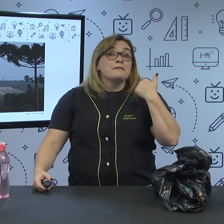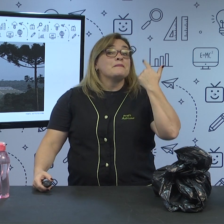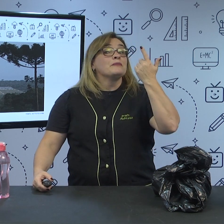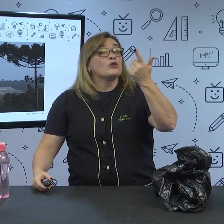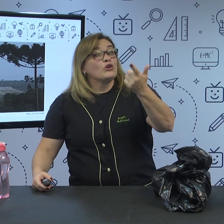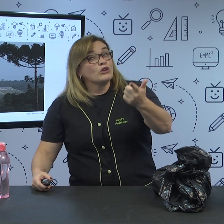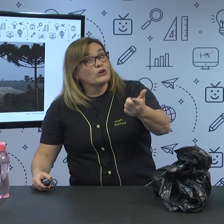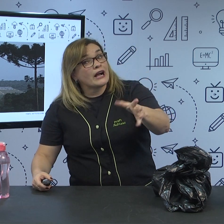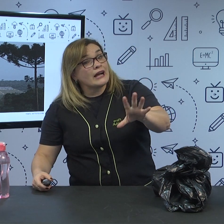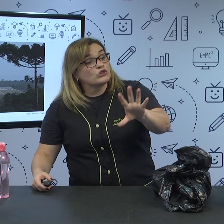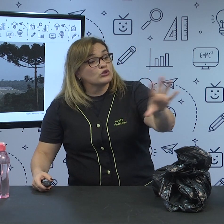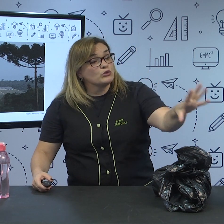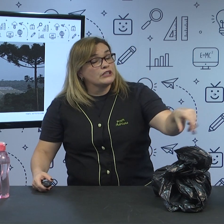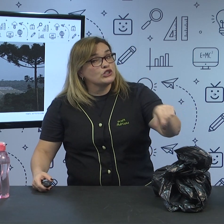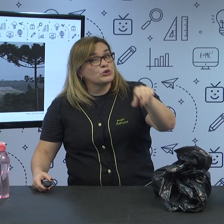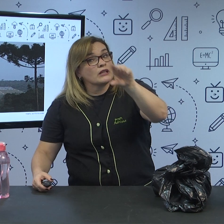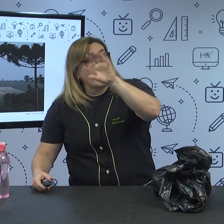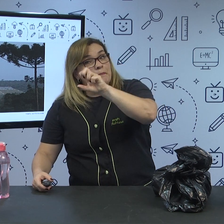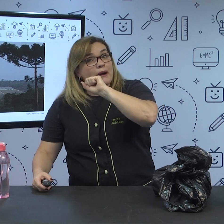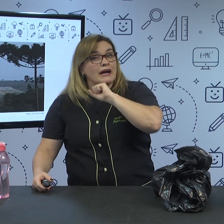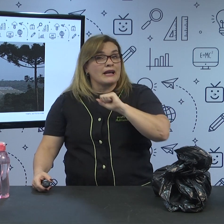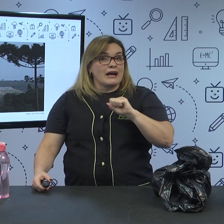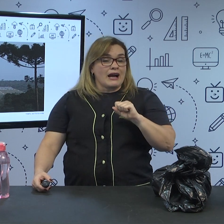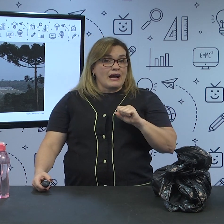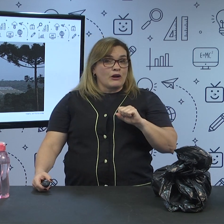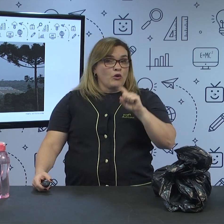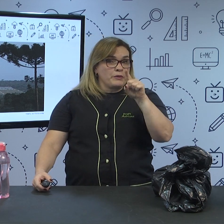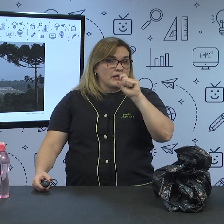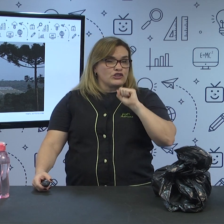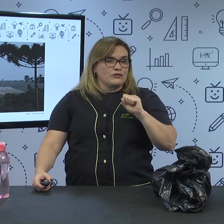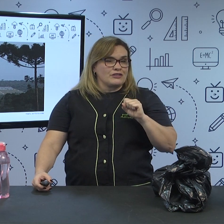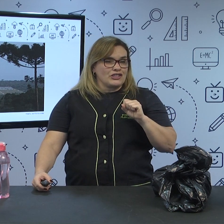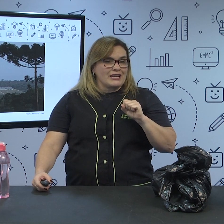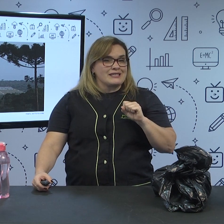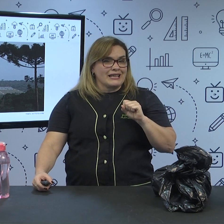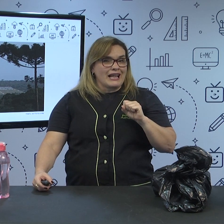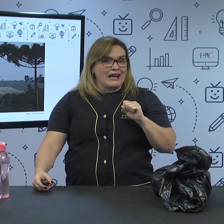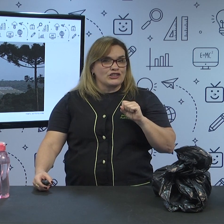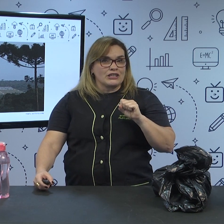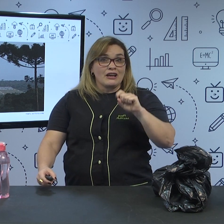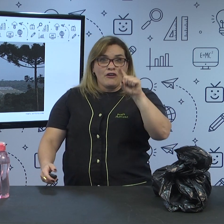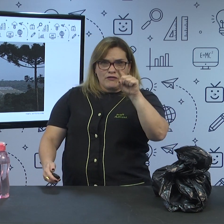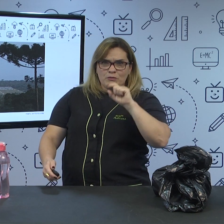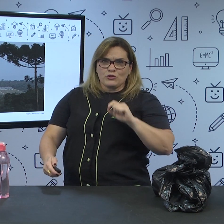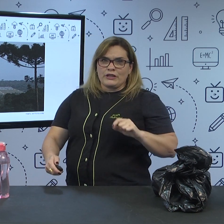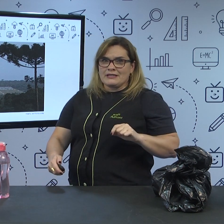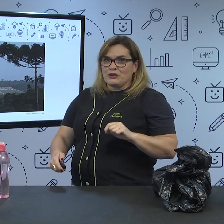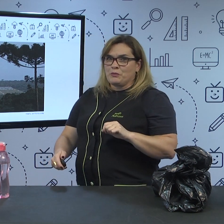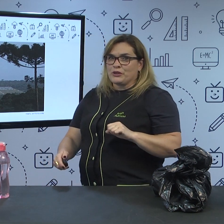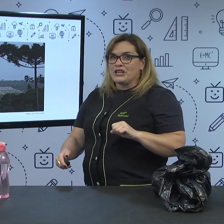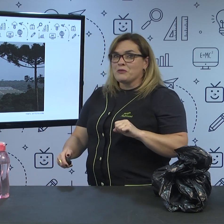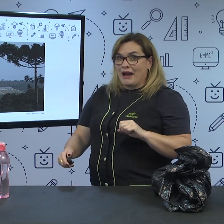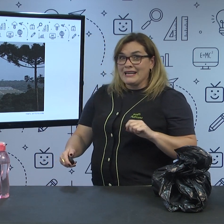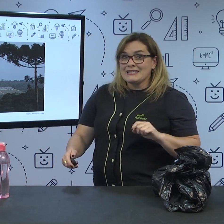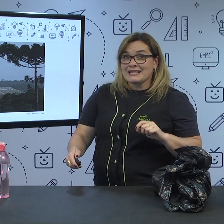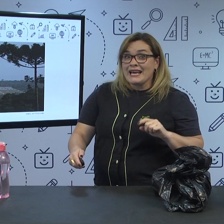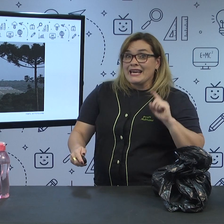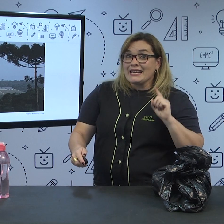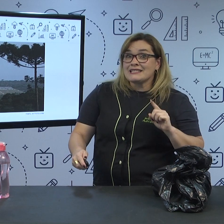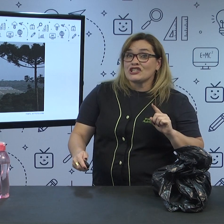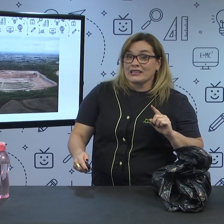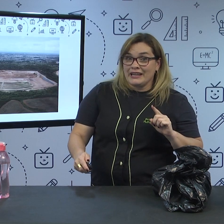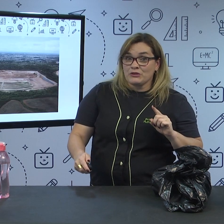Reutilizar, colocar todo o lixo lá para a cooperativa de reciclagem. Vamos conhecer um pouquinho